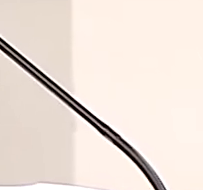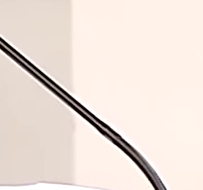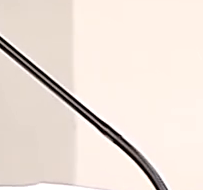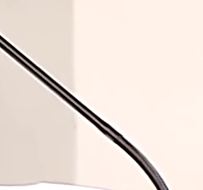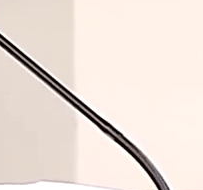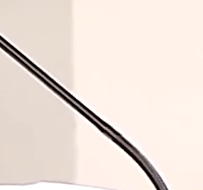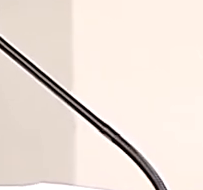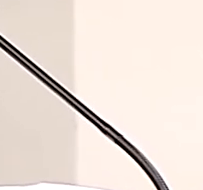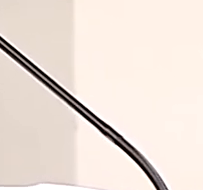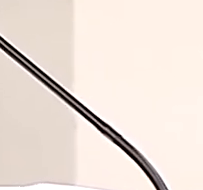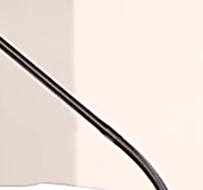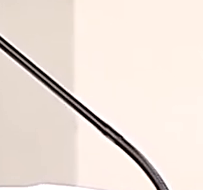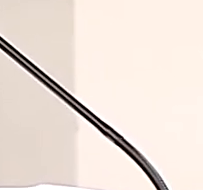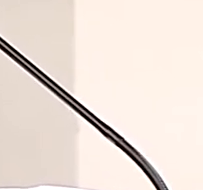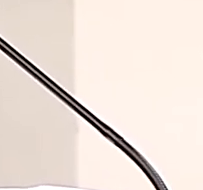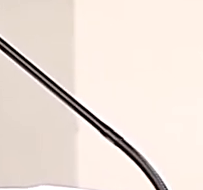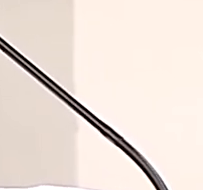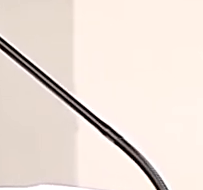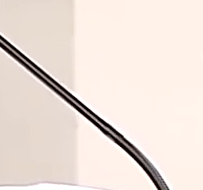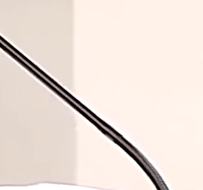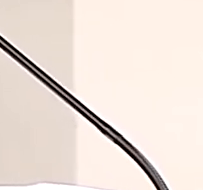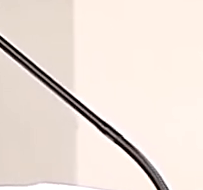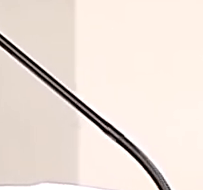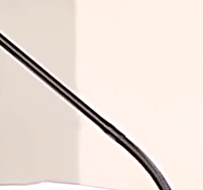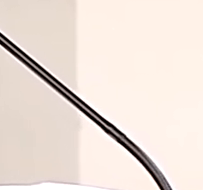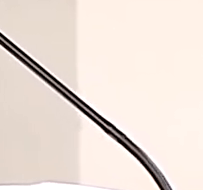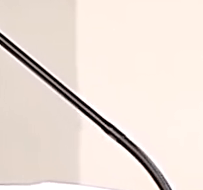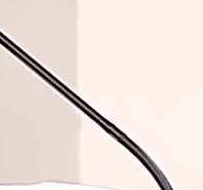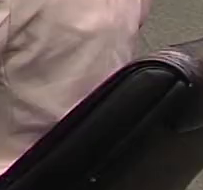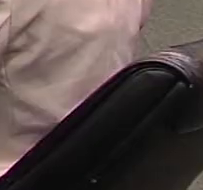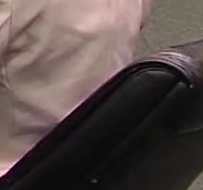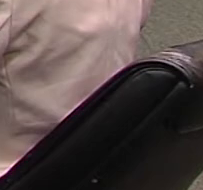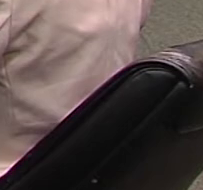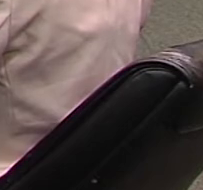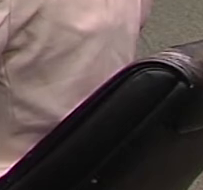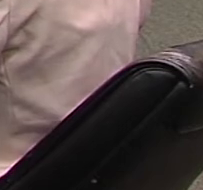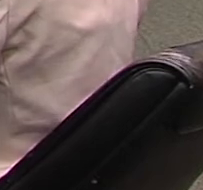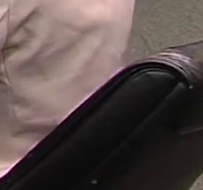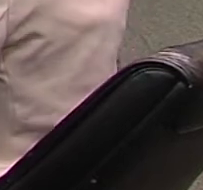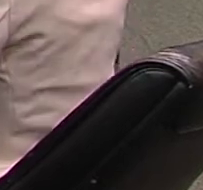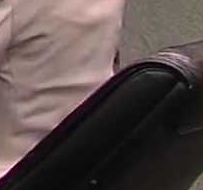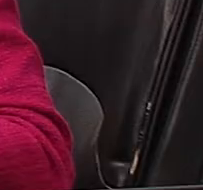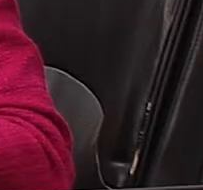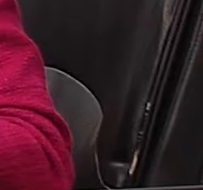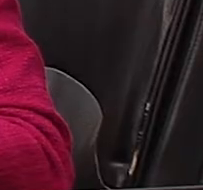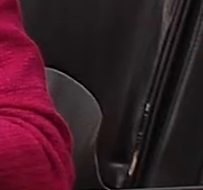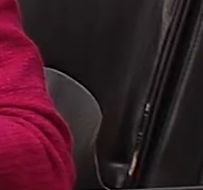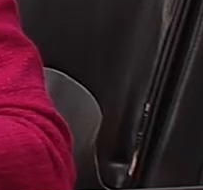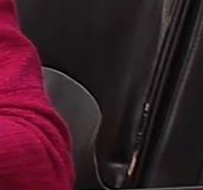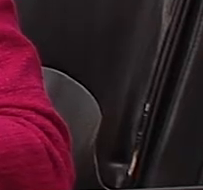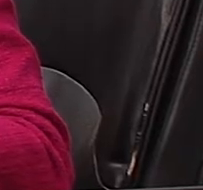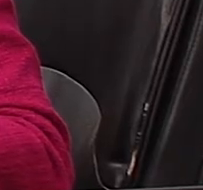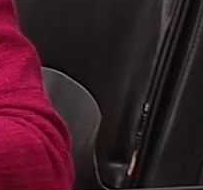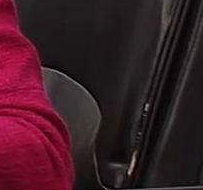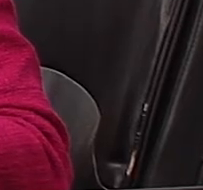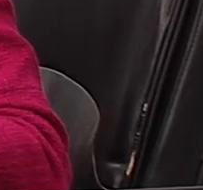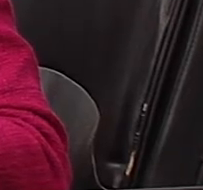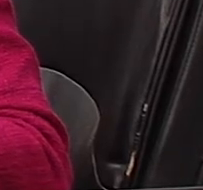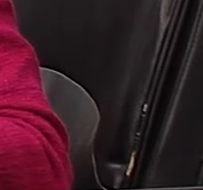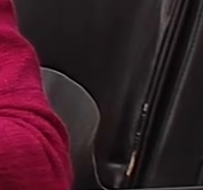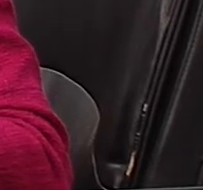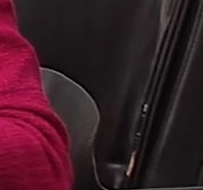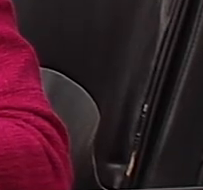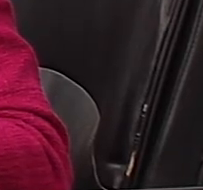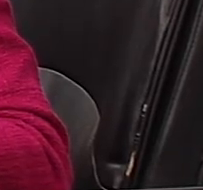preservação dos menores mas ainda existem Desafios que são presentes na sociedade a parlamentar lembrou ainda que um dos Desafios é a